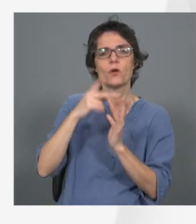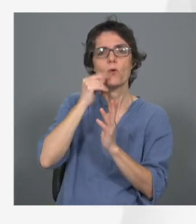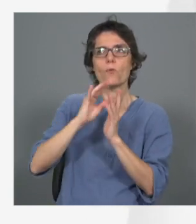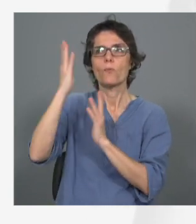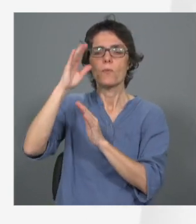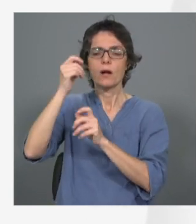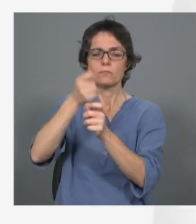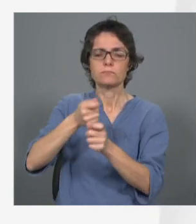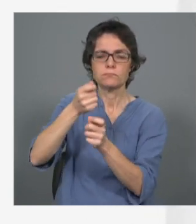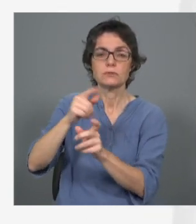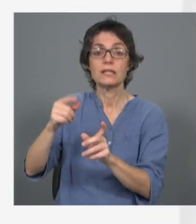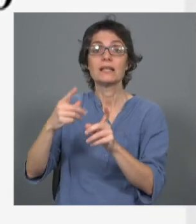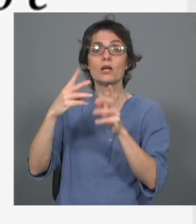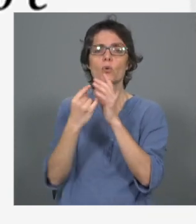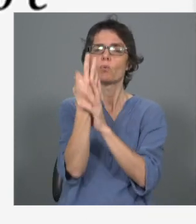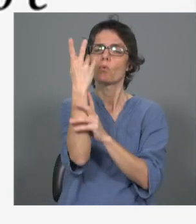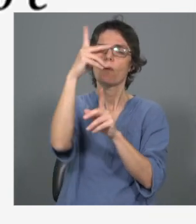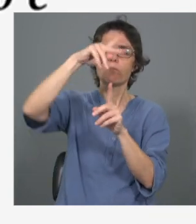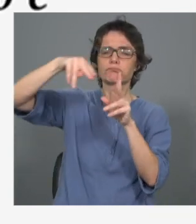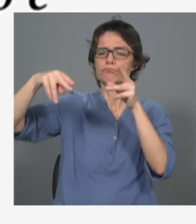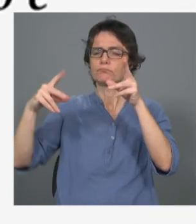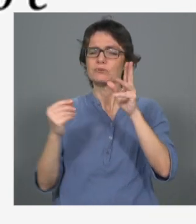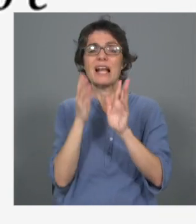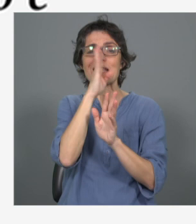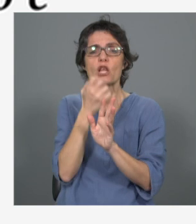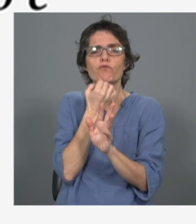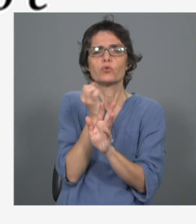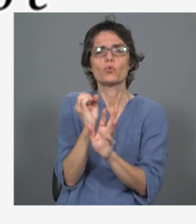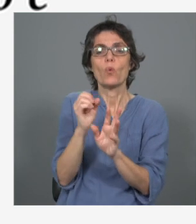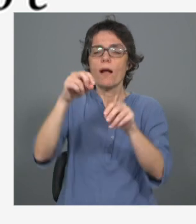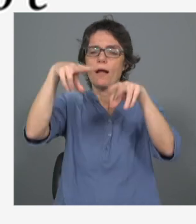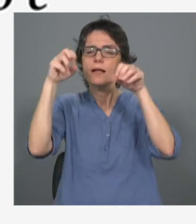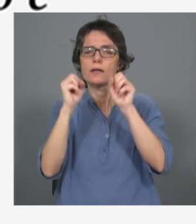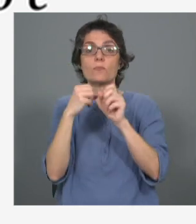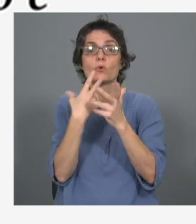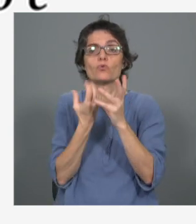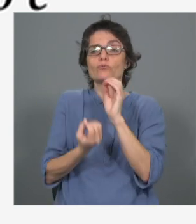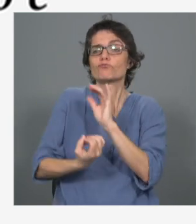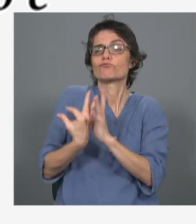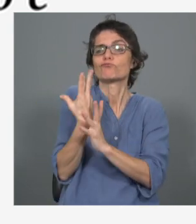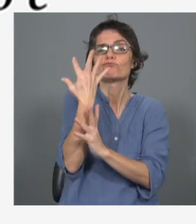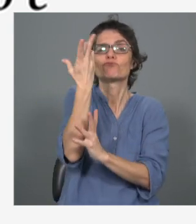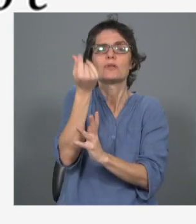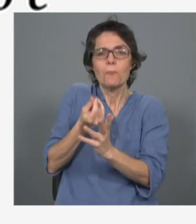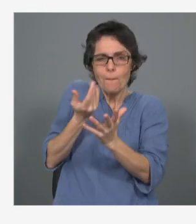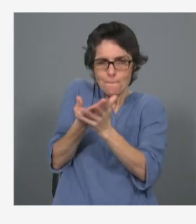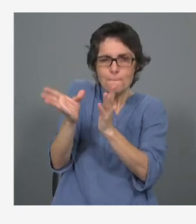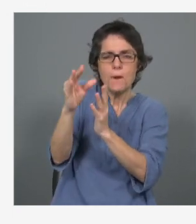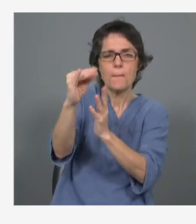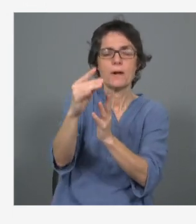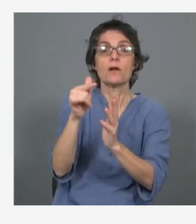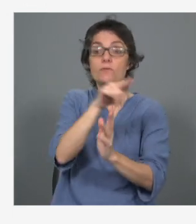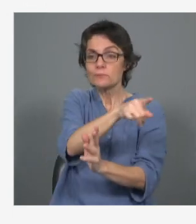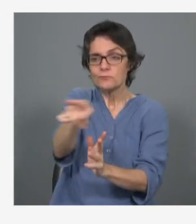todo o ramo que está em mim e não dá fruto, e limpa todo aquele que dá fruto, para que dê ainda mais fruto.